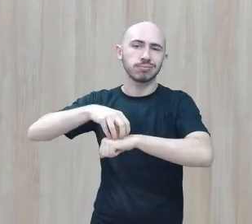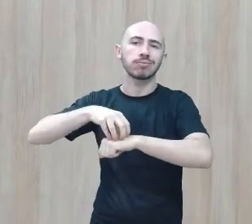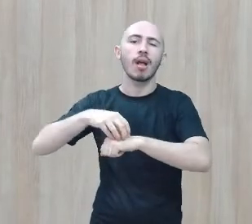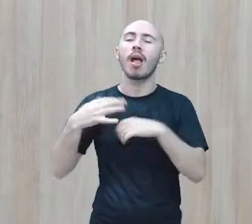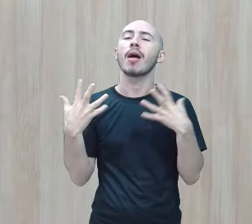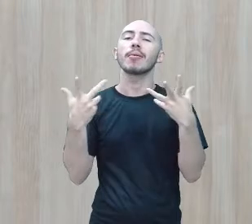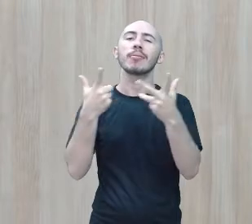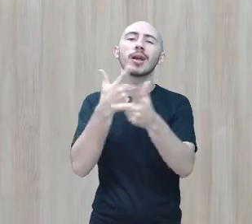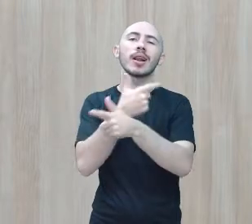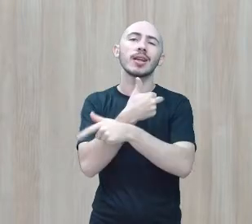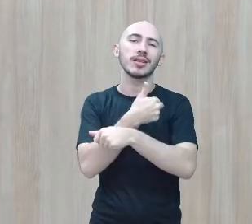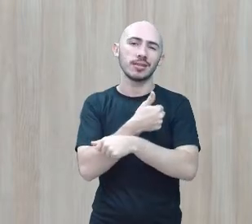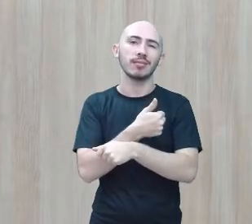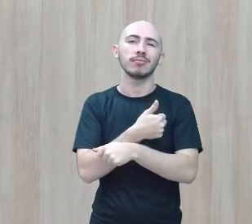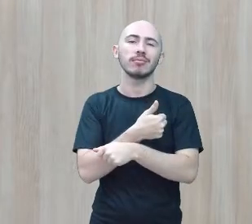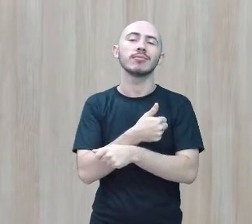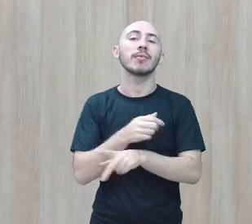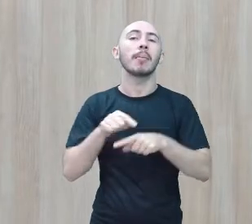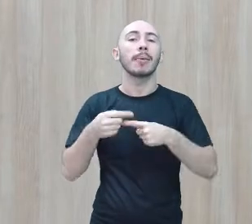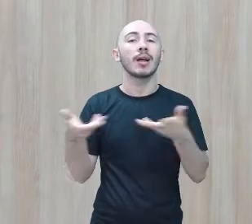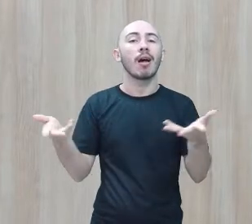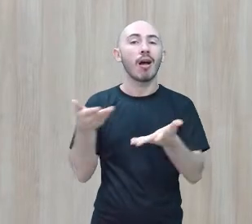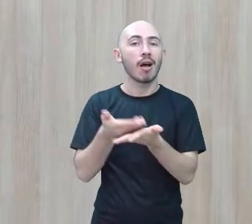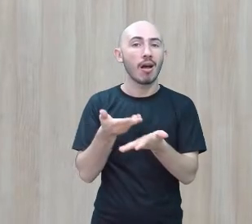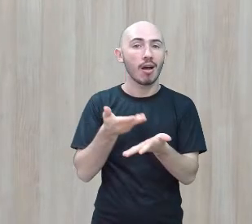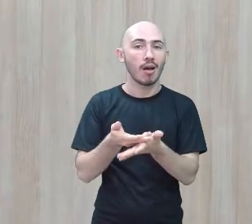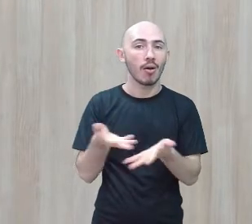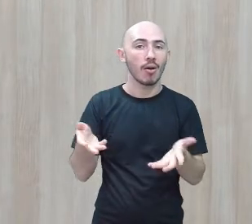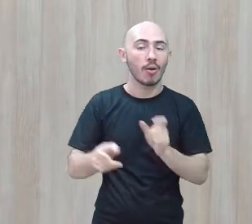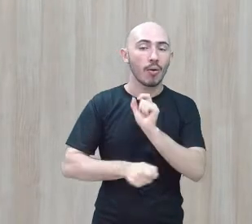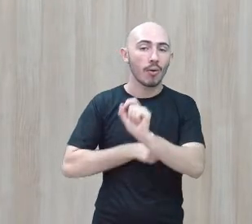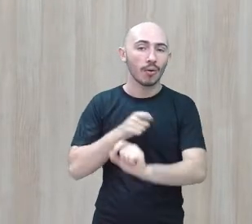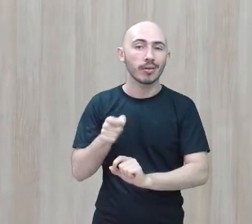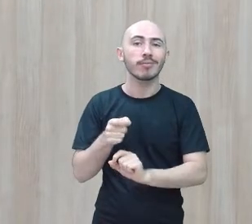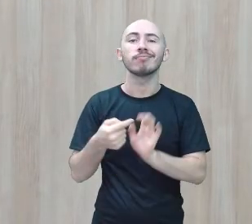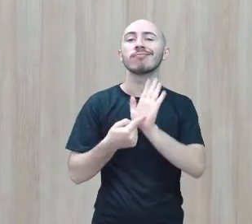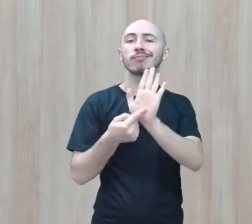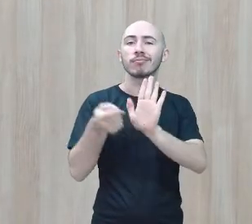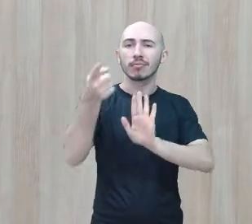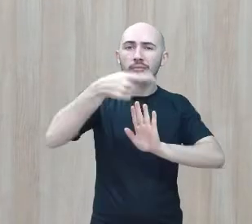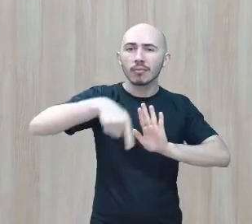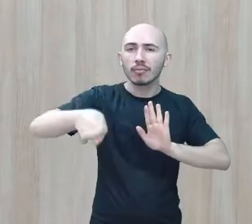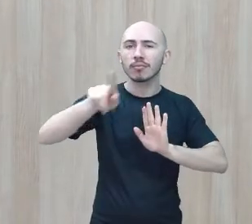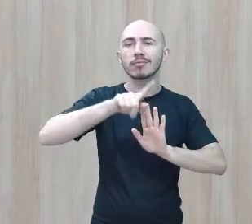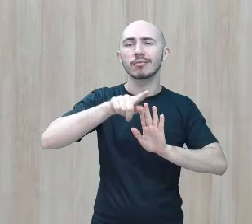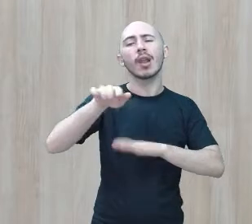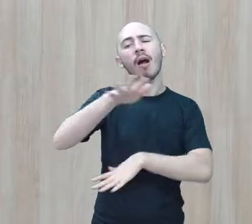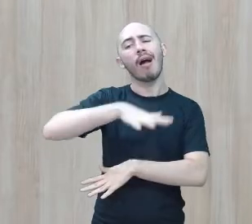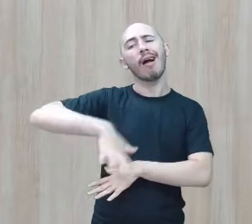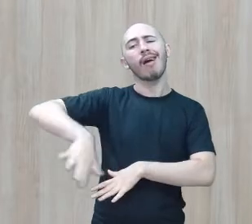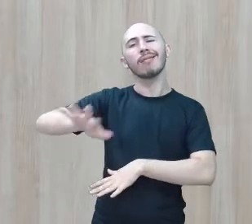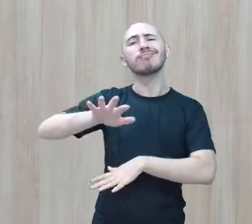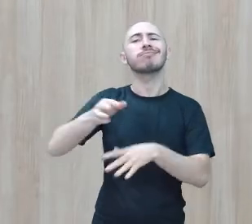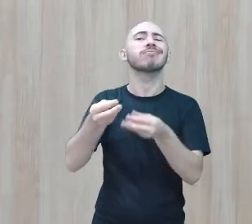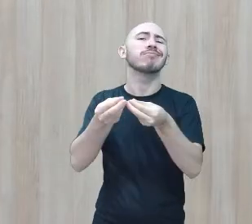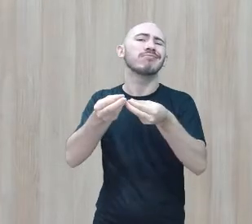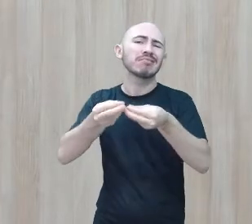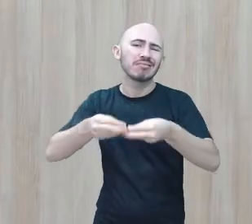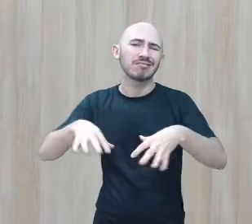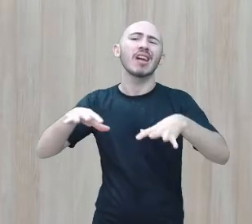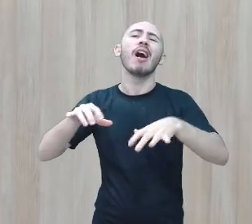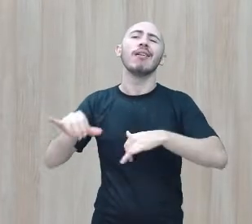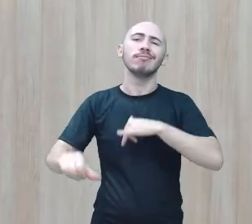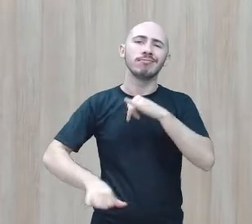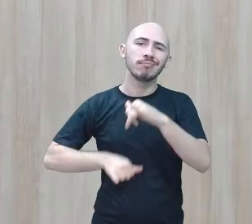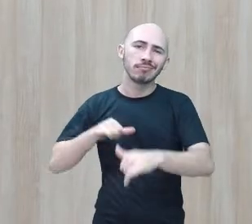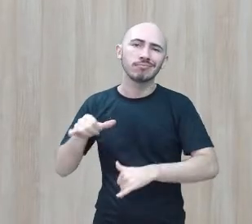beleza natural. Mas, na aula de hoje, eu quero mostrar a vocês que esse ambiente, ele está sofrendo degradações,